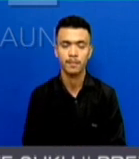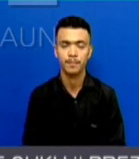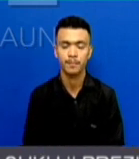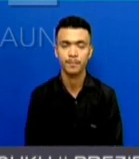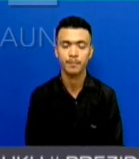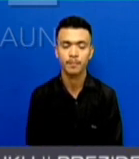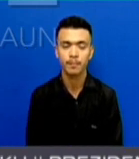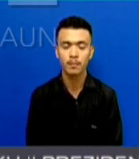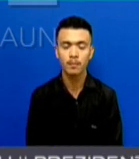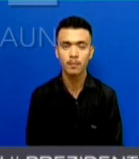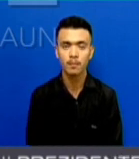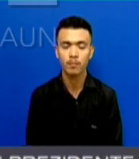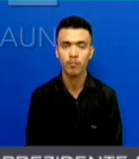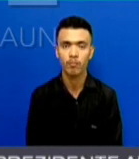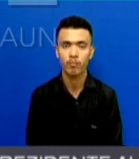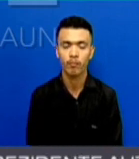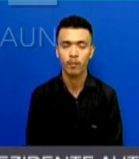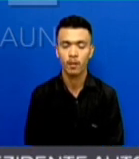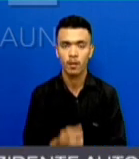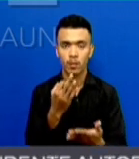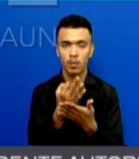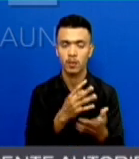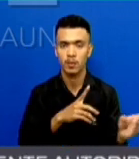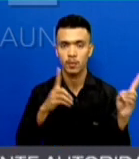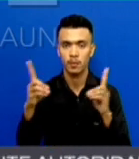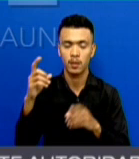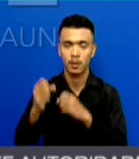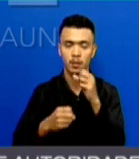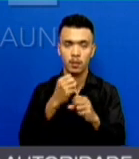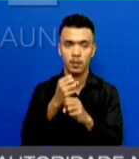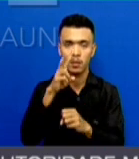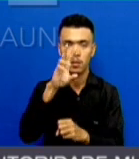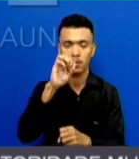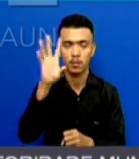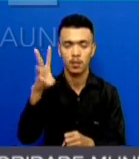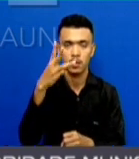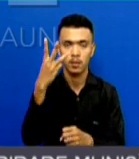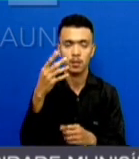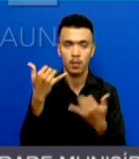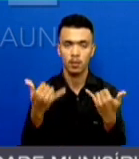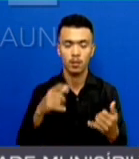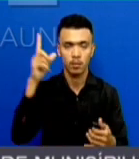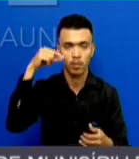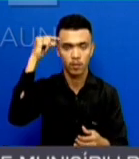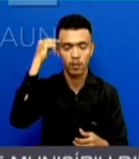0,15 centimos. Tarifa nene, aplicável desde 2016. E tu agora, o governo se deu aqui, o